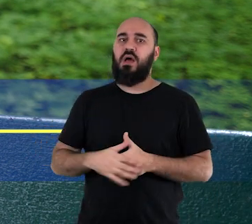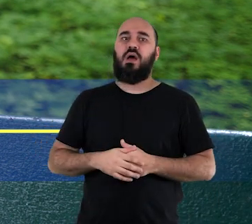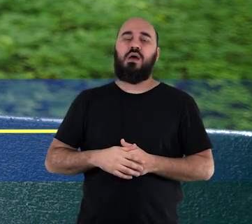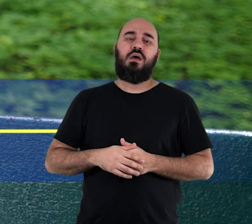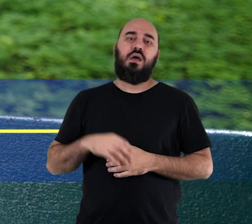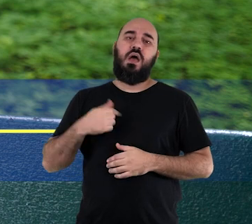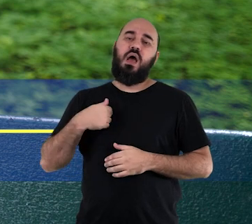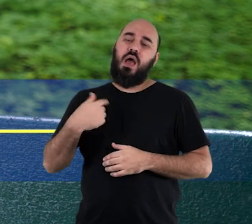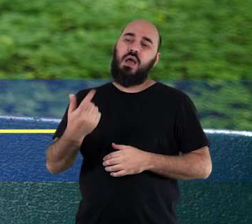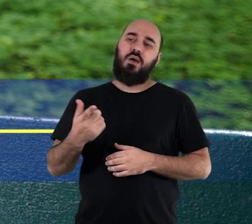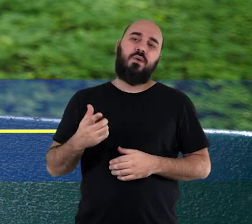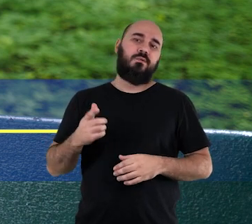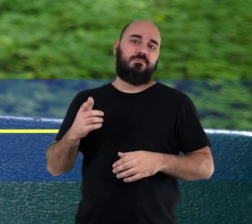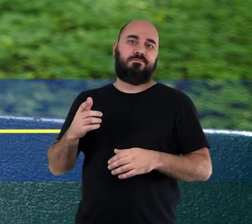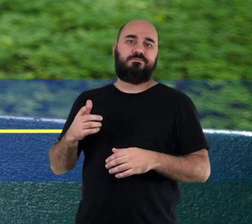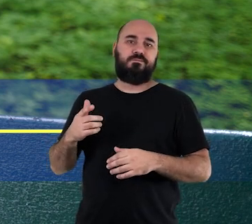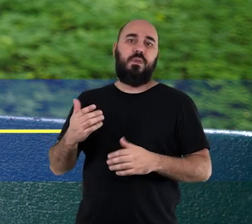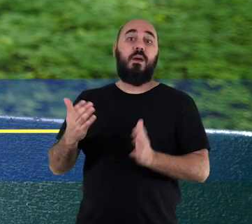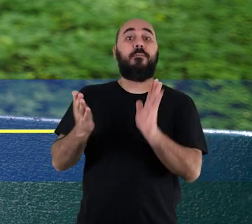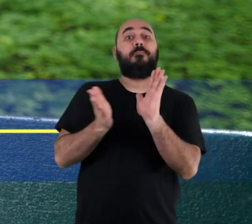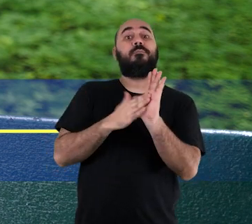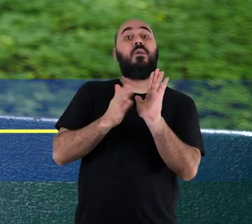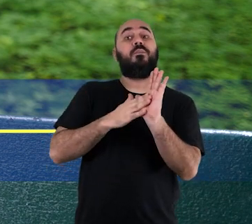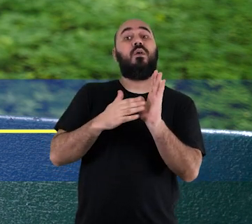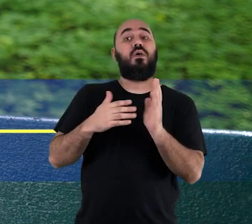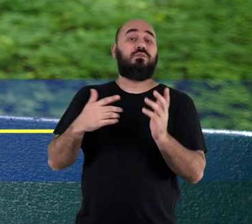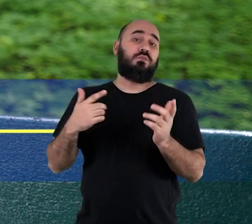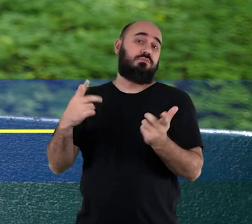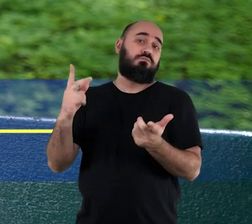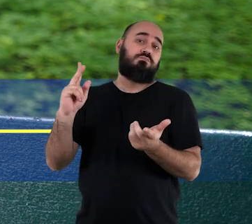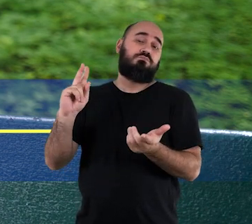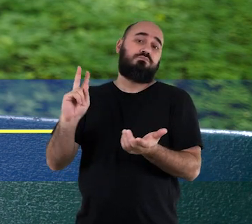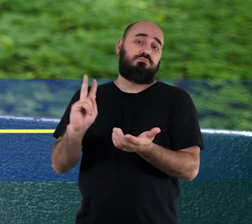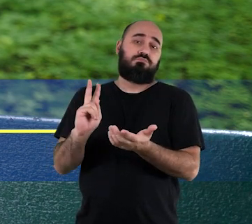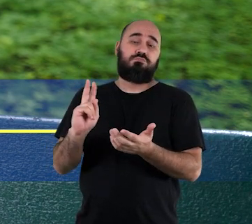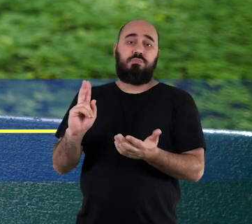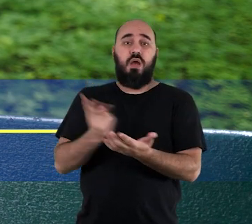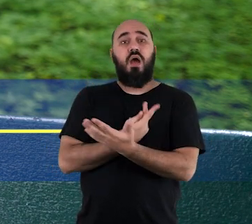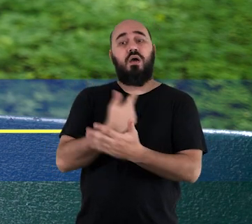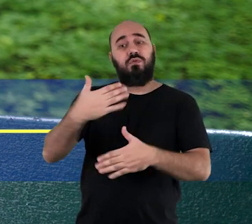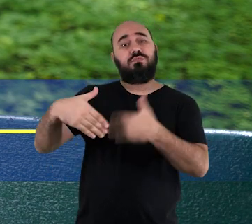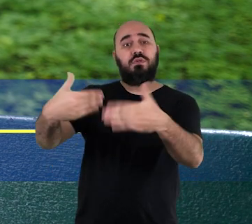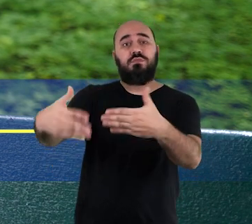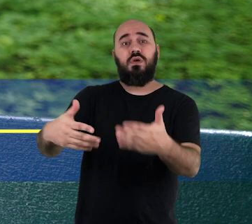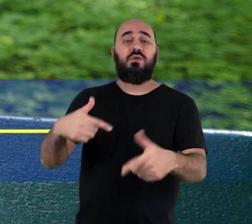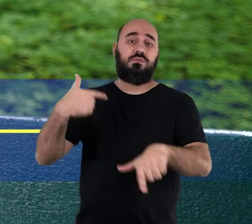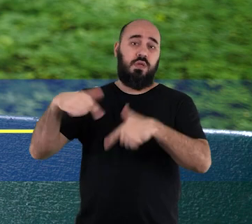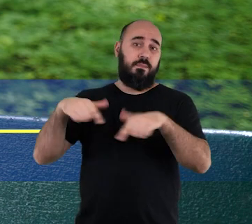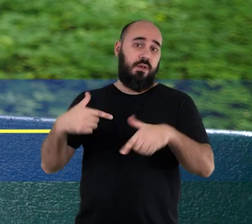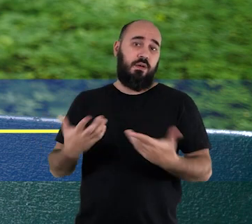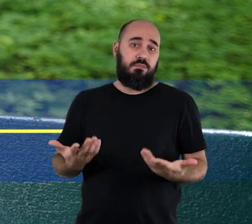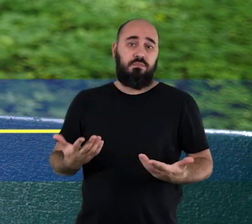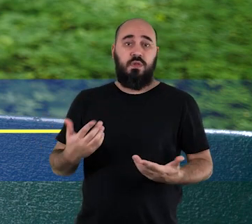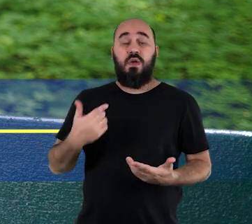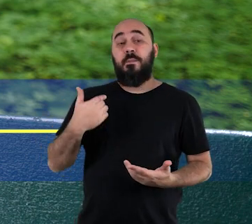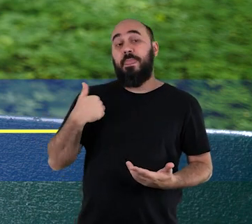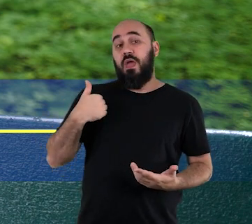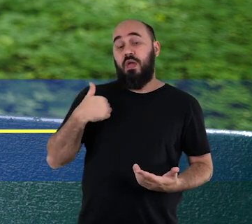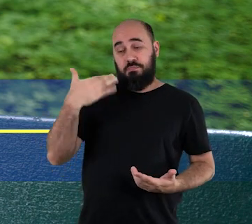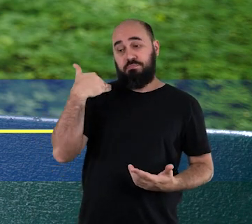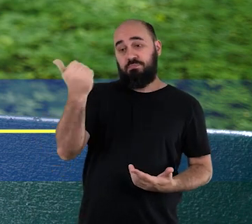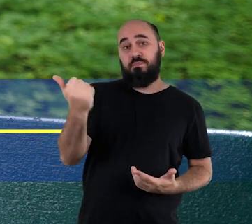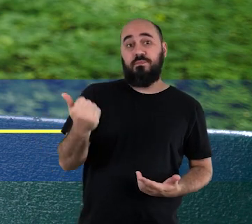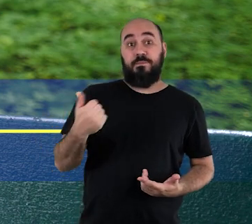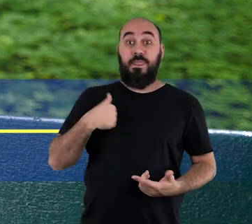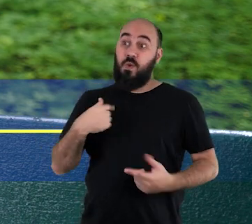trajetória veio para mim uma proposta de emprego. Eu já tinha tentado várias entrevistas, nenhuma tinha dado certo. E nessa